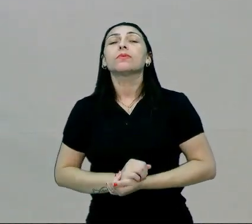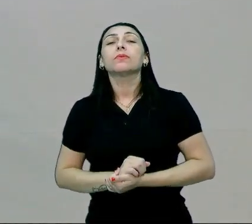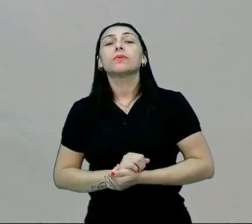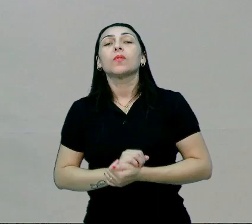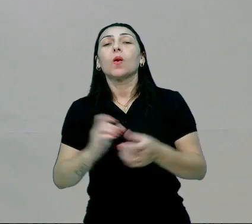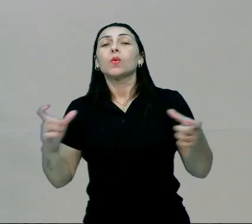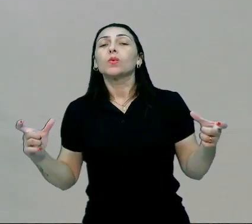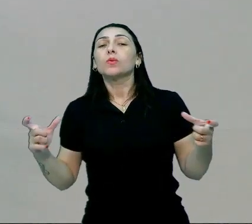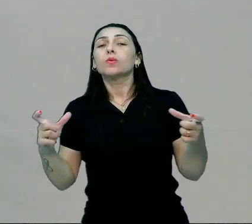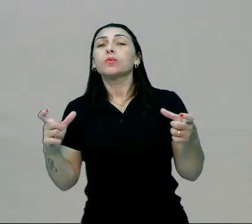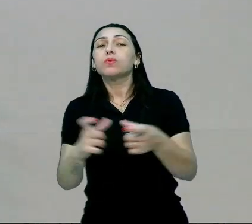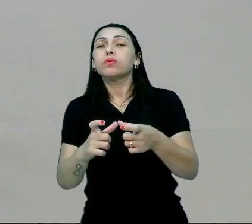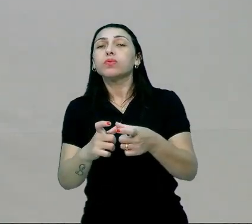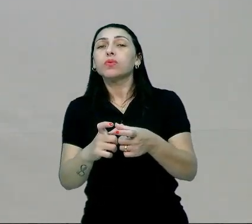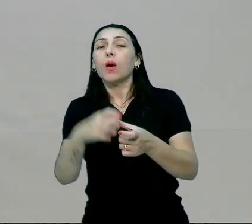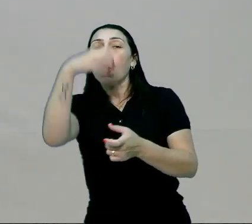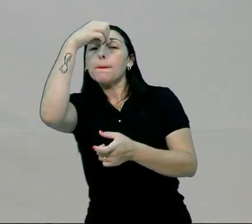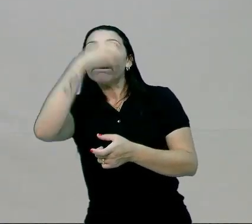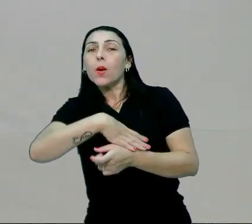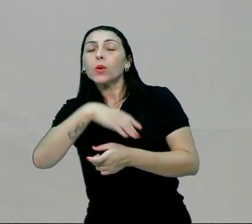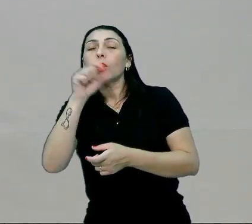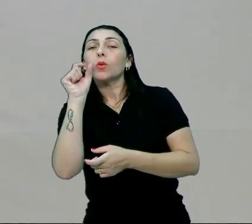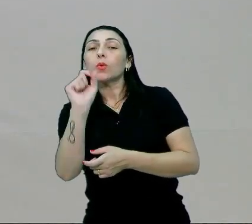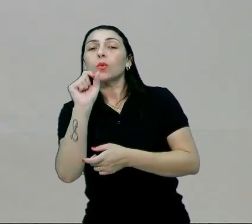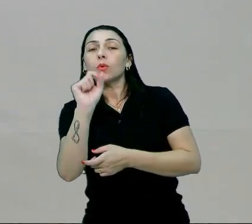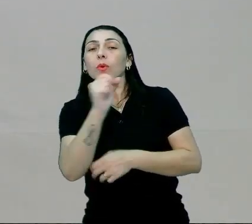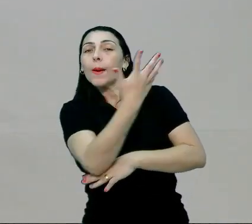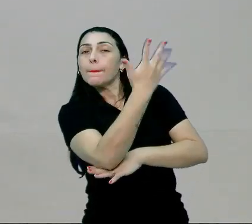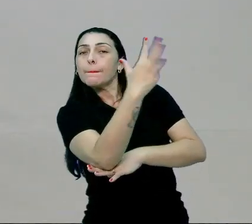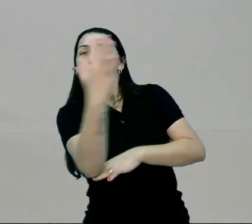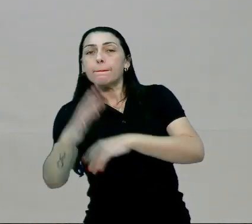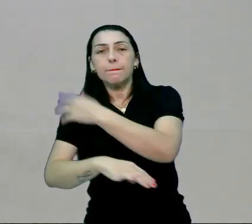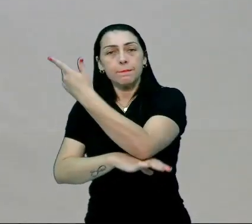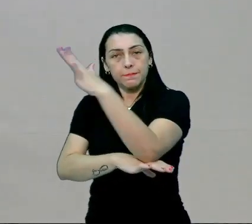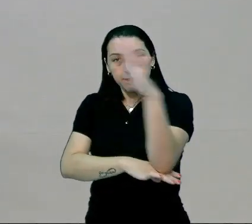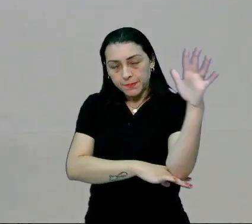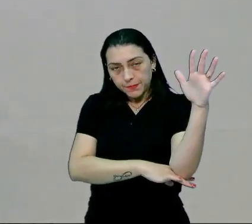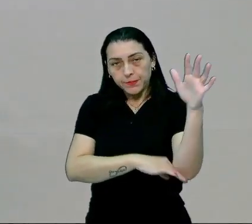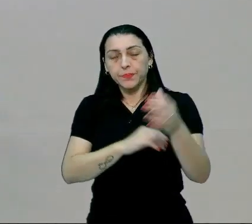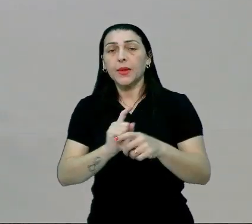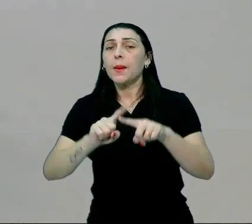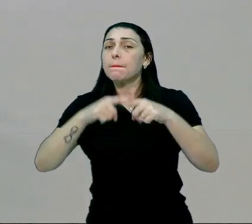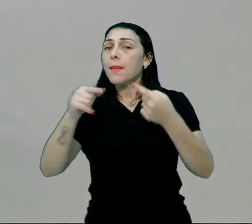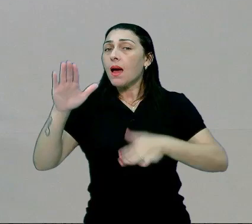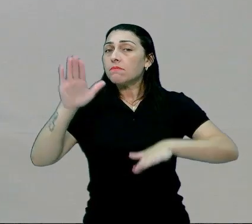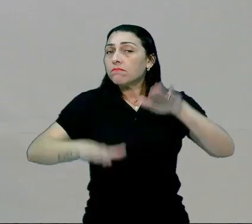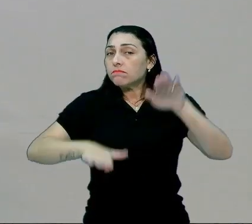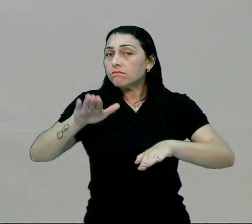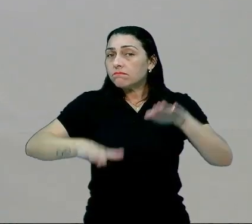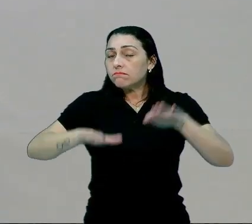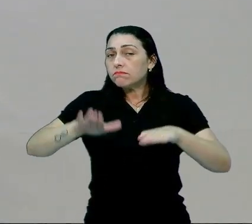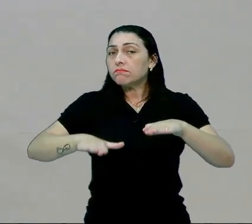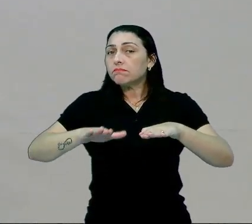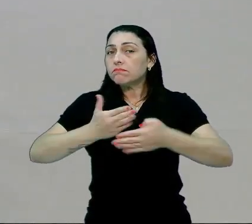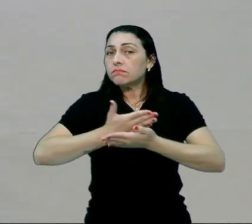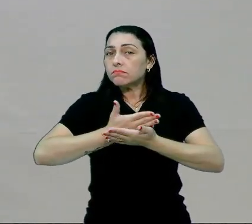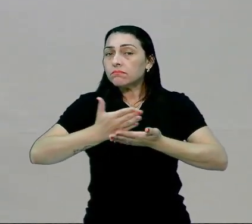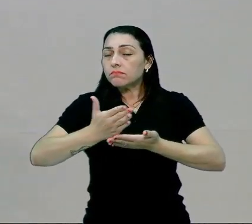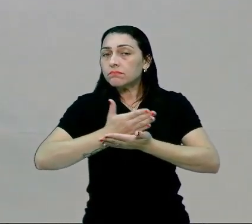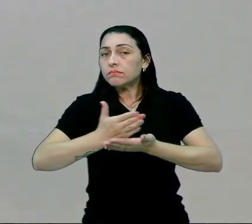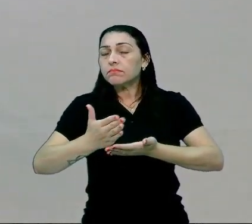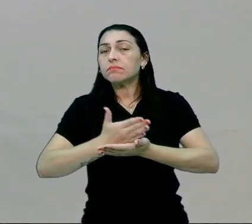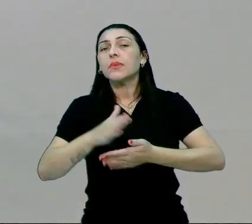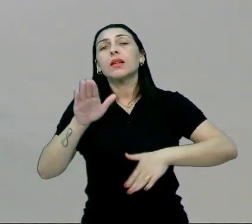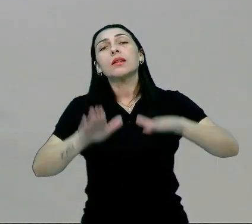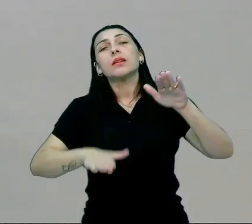uma menor agressividade no que diz respeito ao meio ambiente. Mas, às vezes, essas iniciativas,